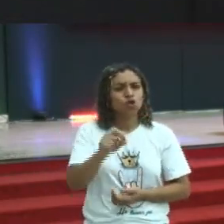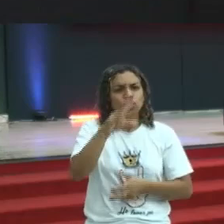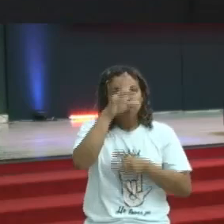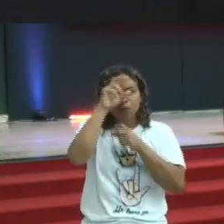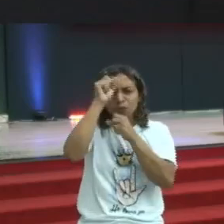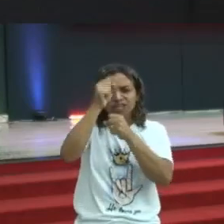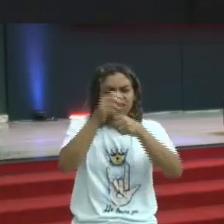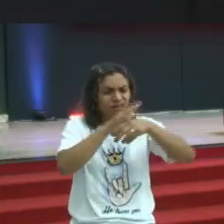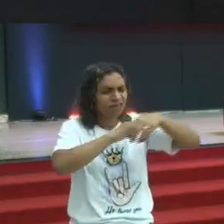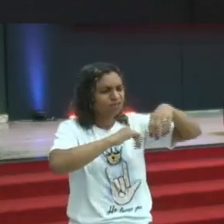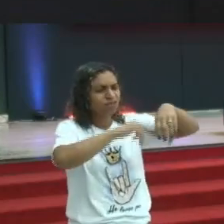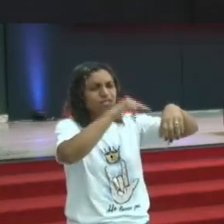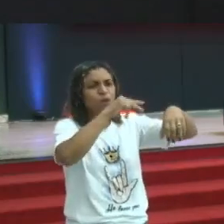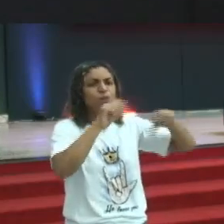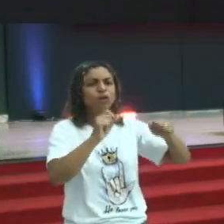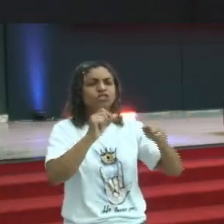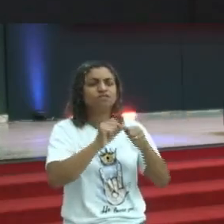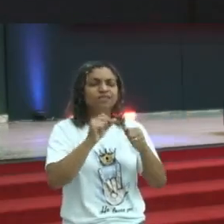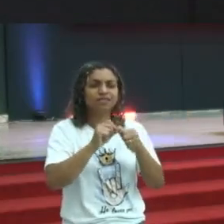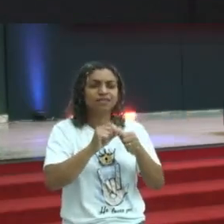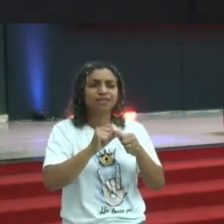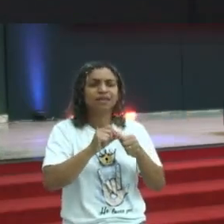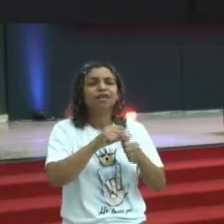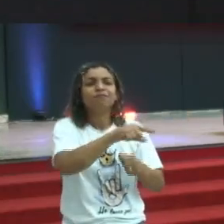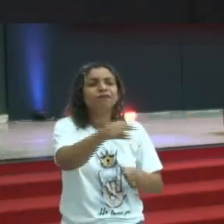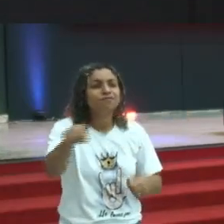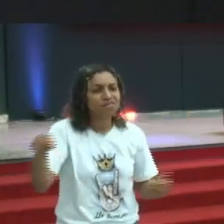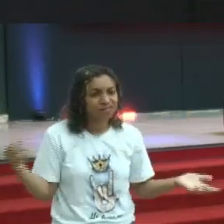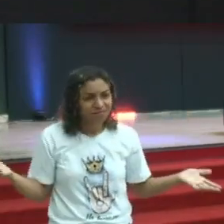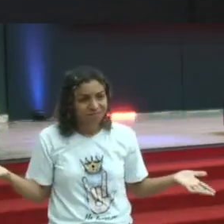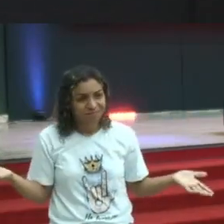da ressurreição pode realizar por você?